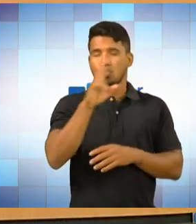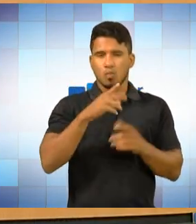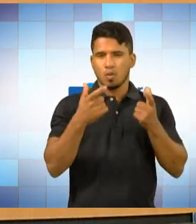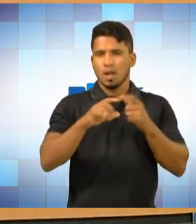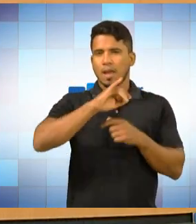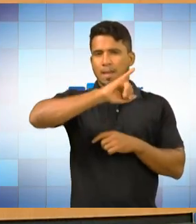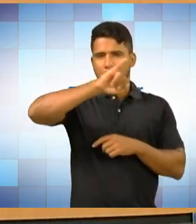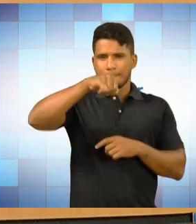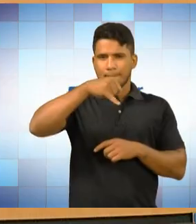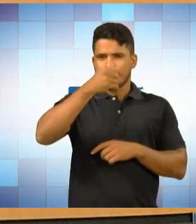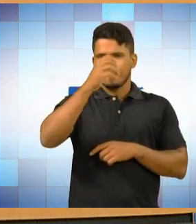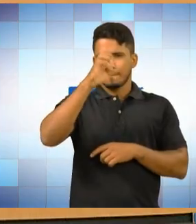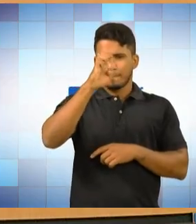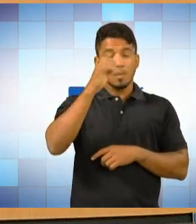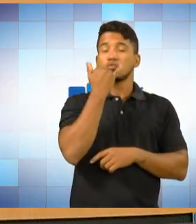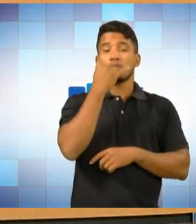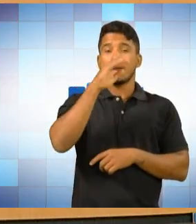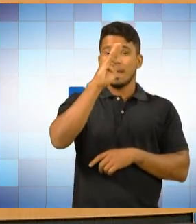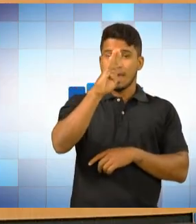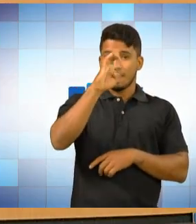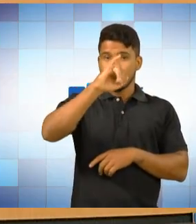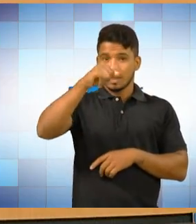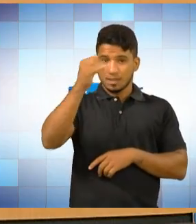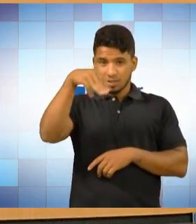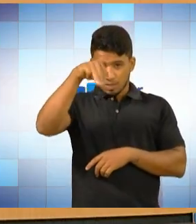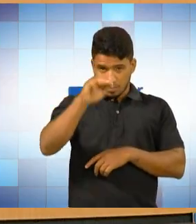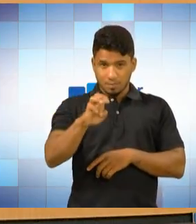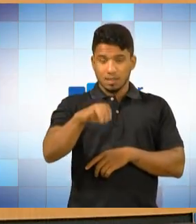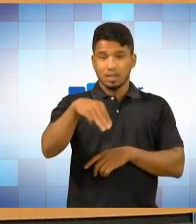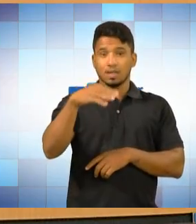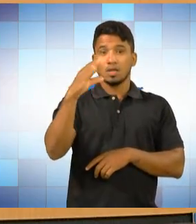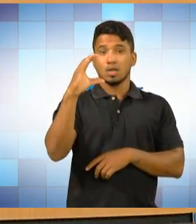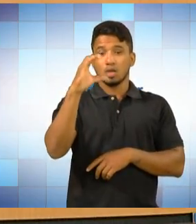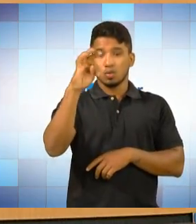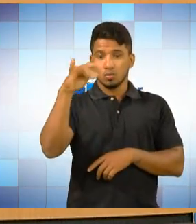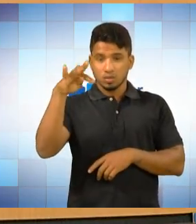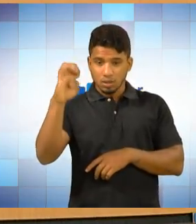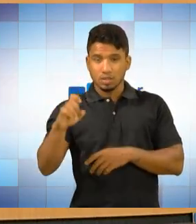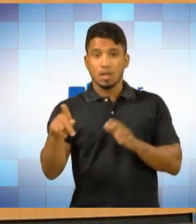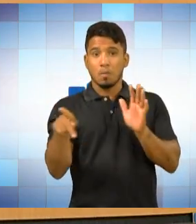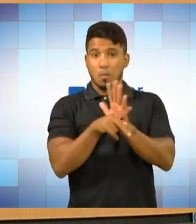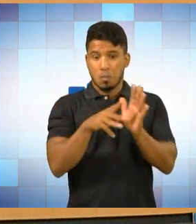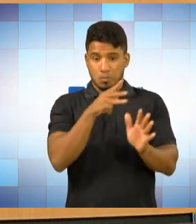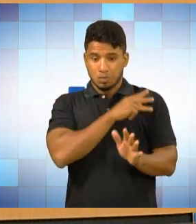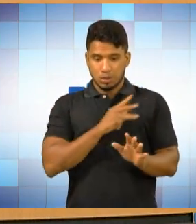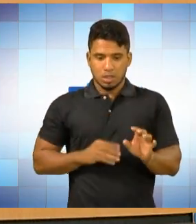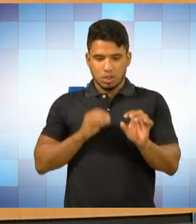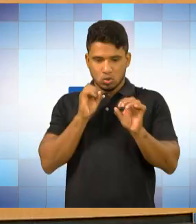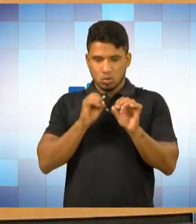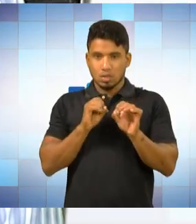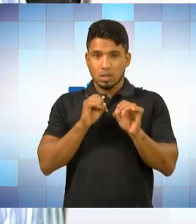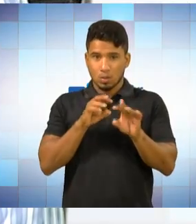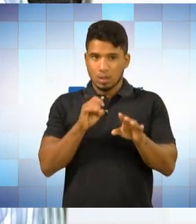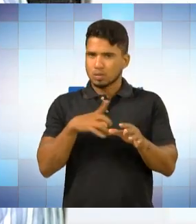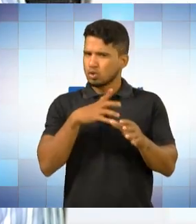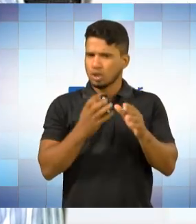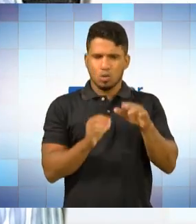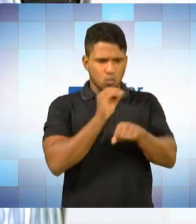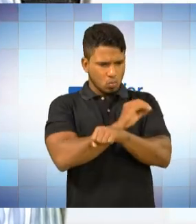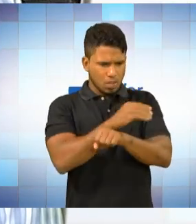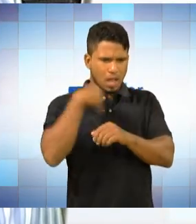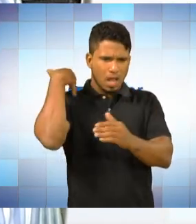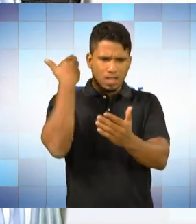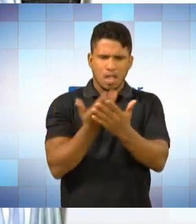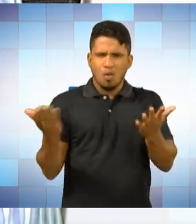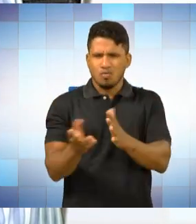Constant, uma instituição mantida pelo Ministério da Educação e que por lá